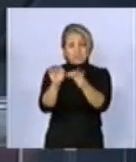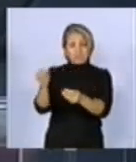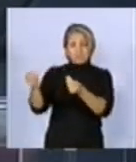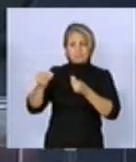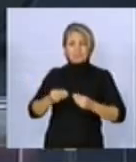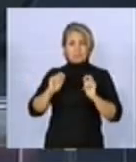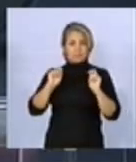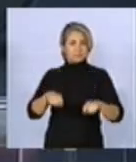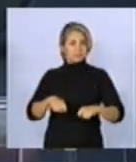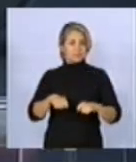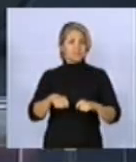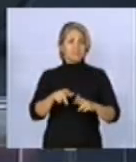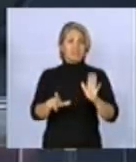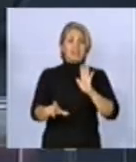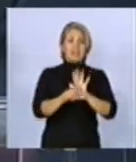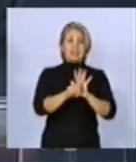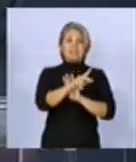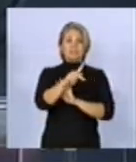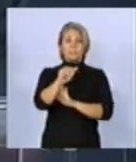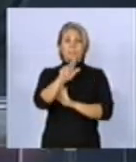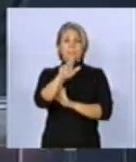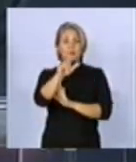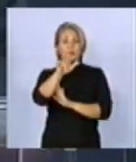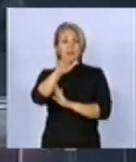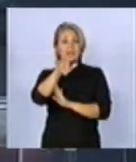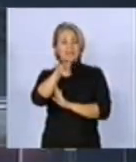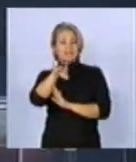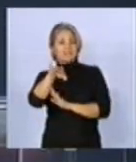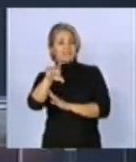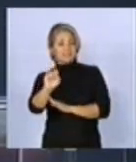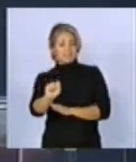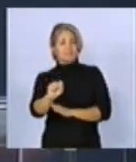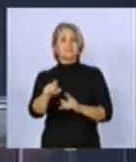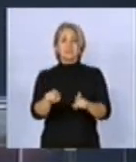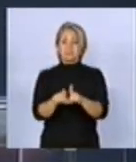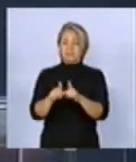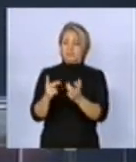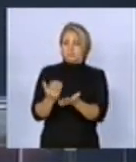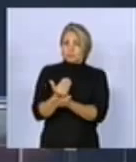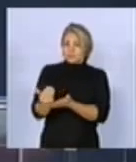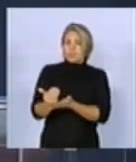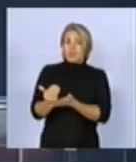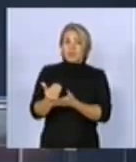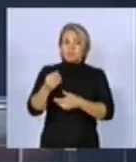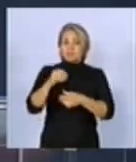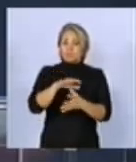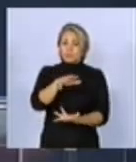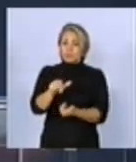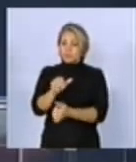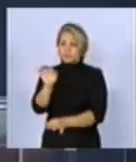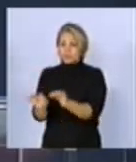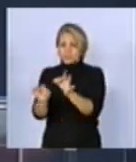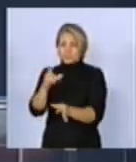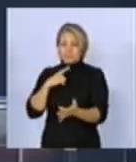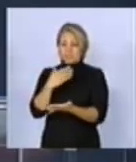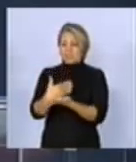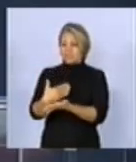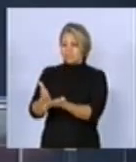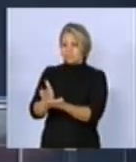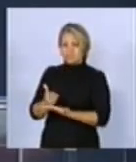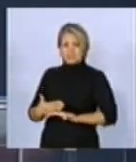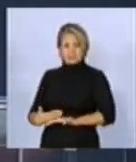que a lei de Paulina foi considerada legal pelo Tribunal de Justiça no mundo jurídico há essa divisão há